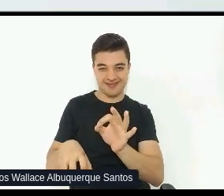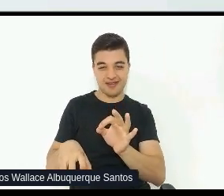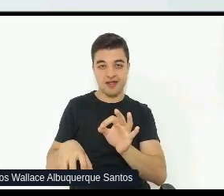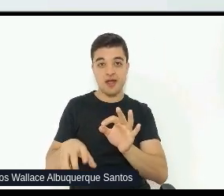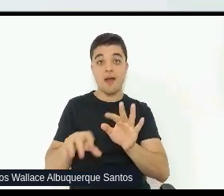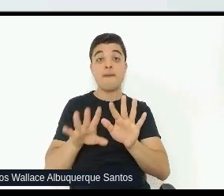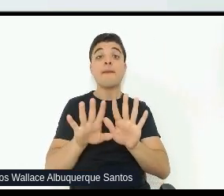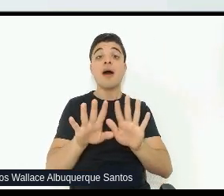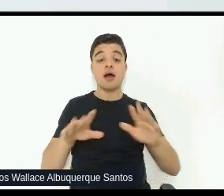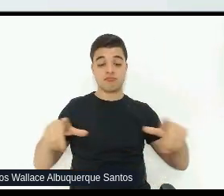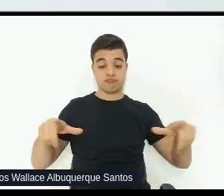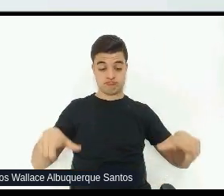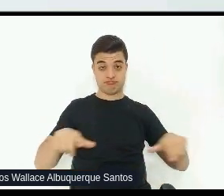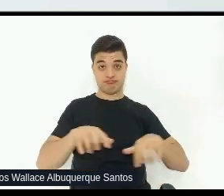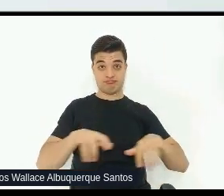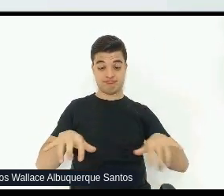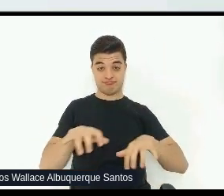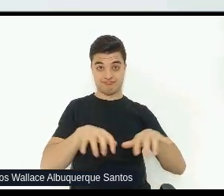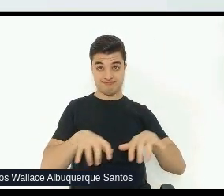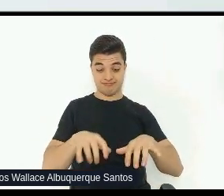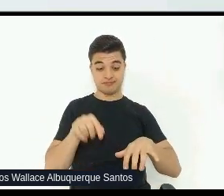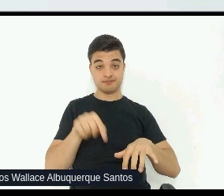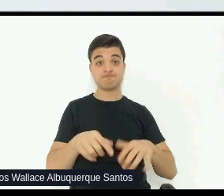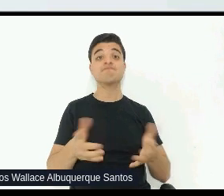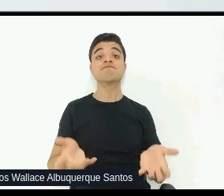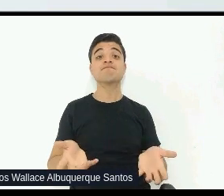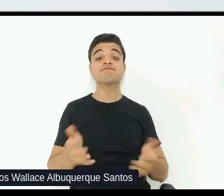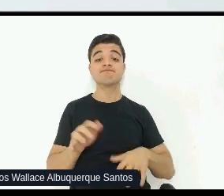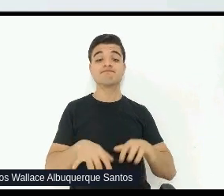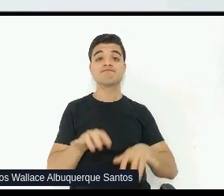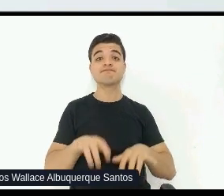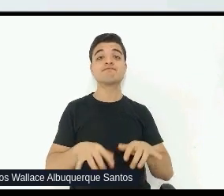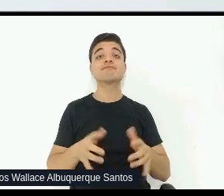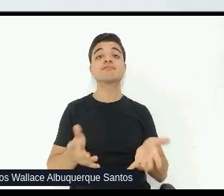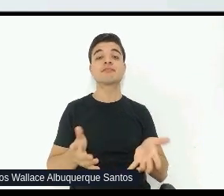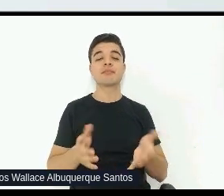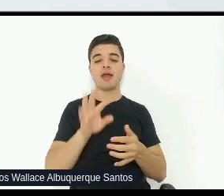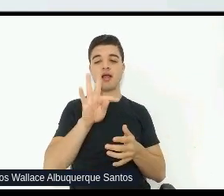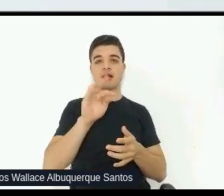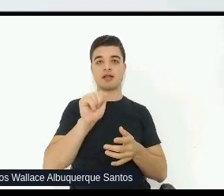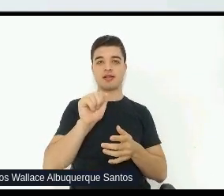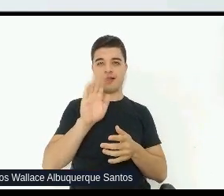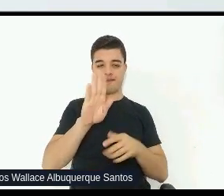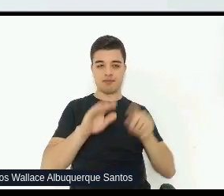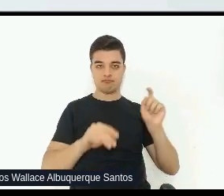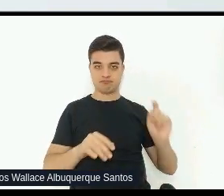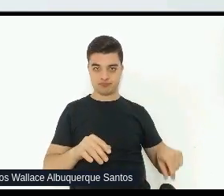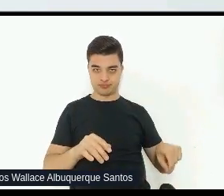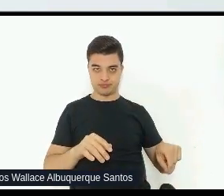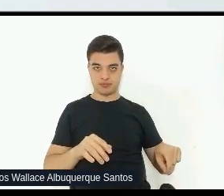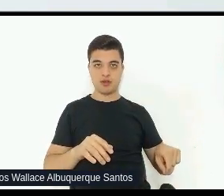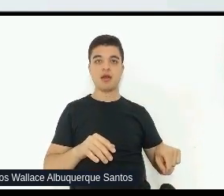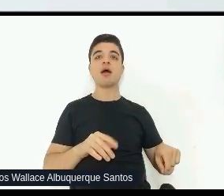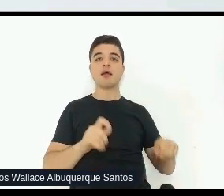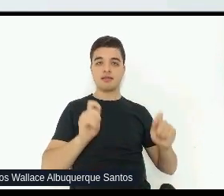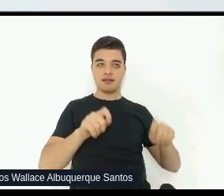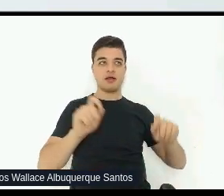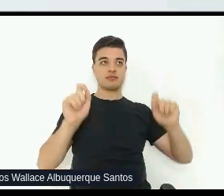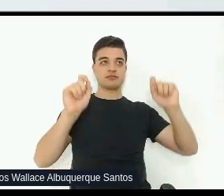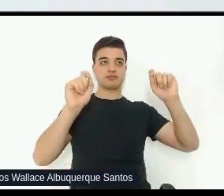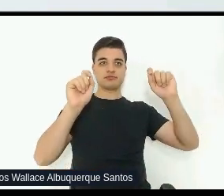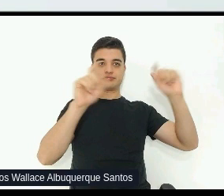teclado? Né? Quando a gente navega pela tecla Tab, a gente vai passando por todos os elementos acionáveis de uma